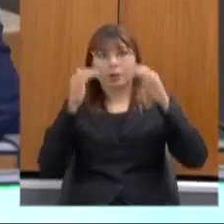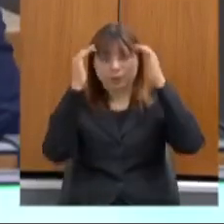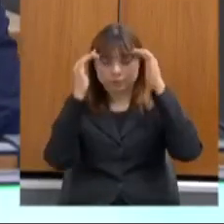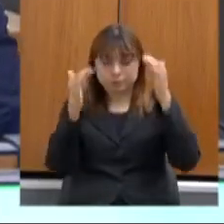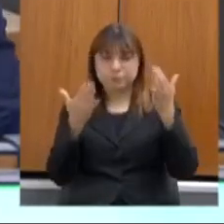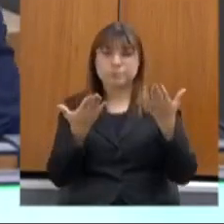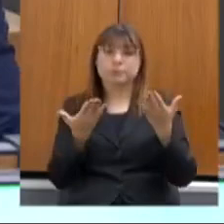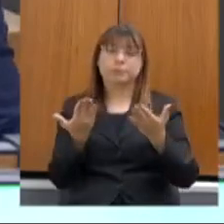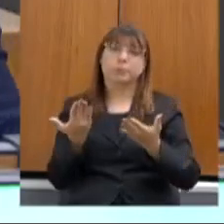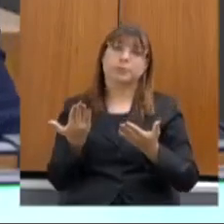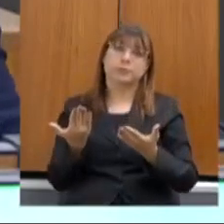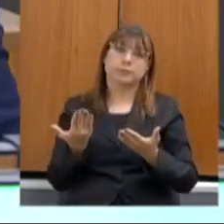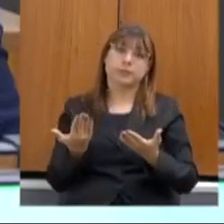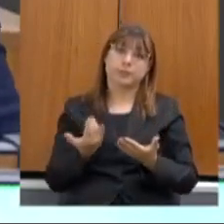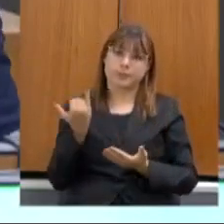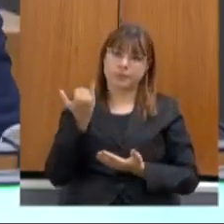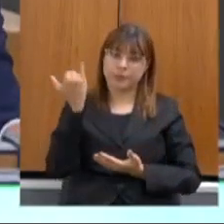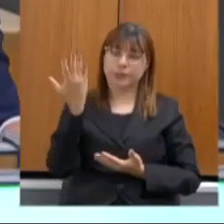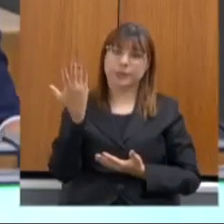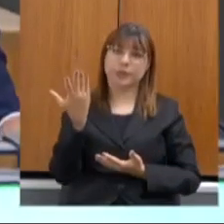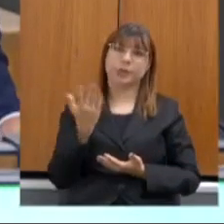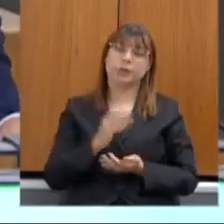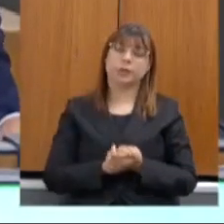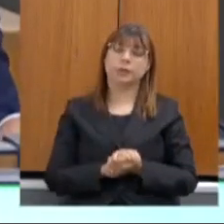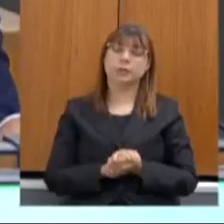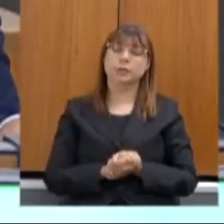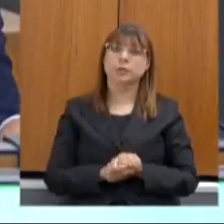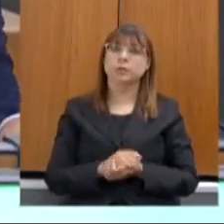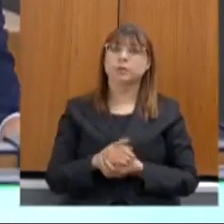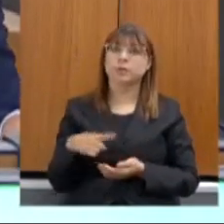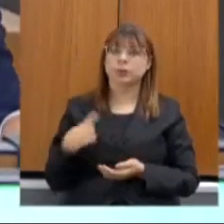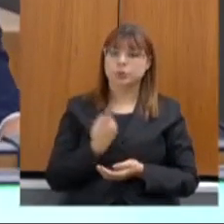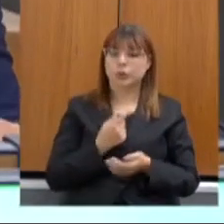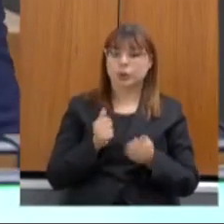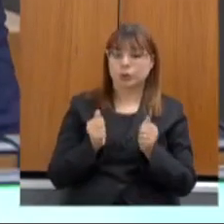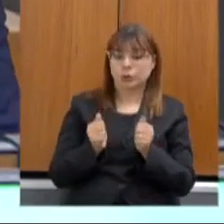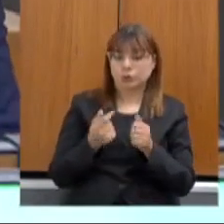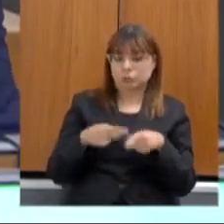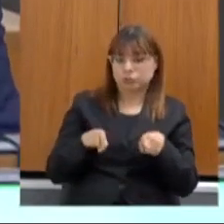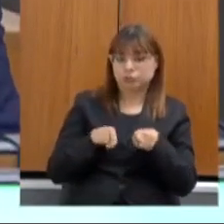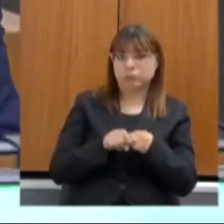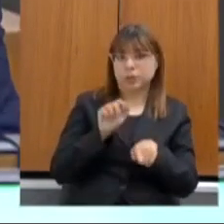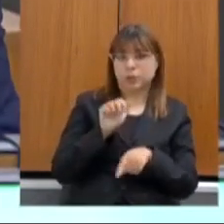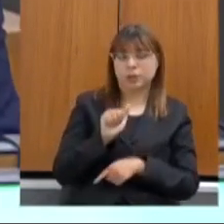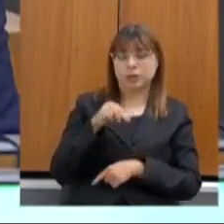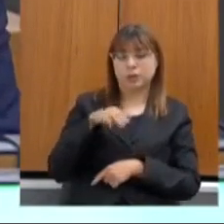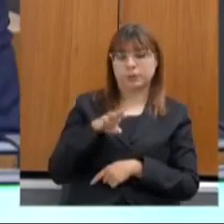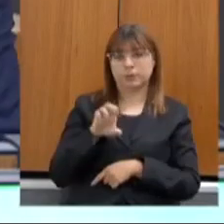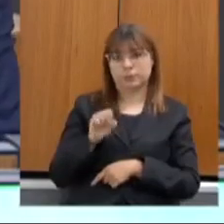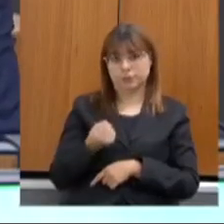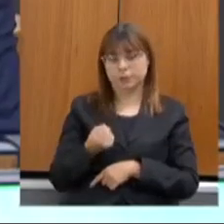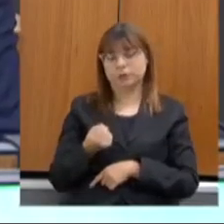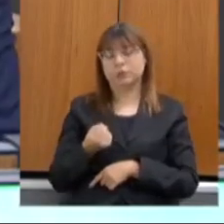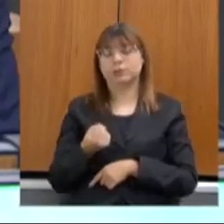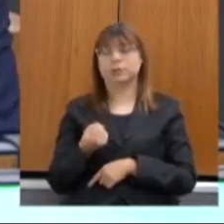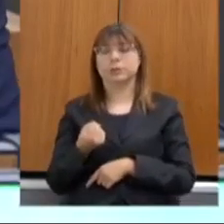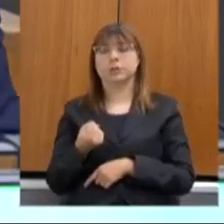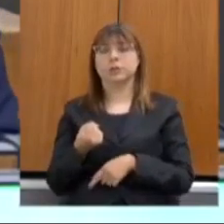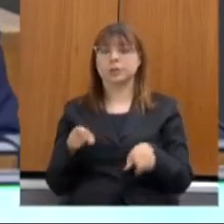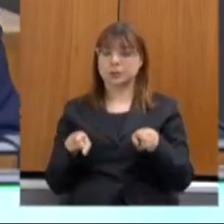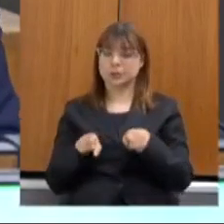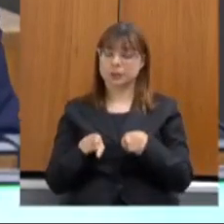cumprindo um papel muito mais nobre e nós começamos em parceria com a amis Associação Mineira de supermercados e